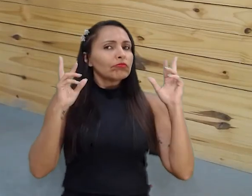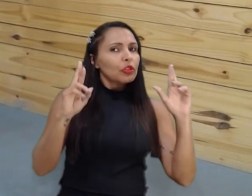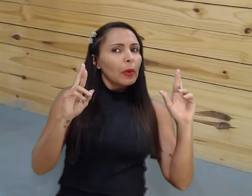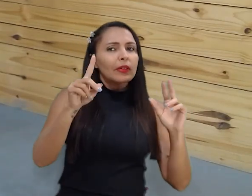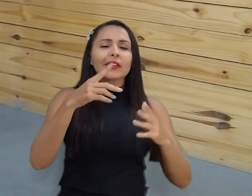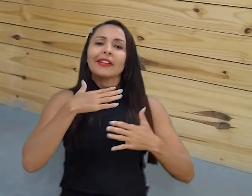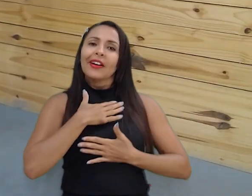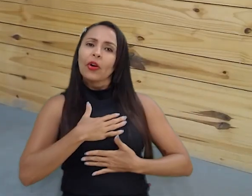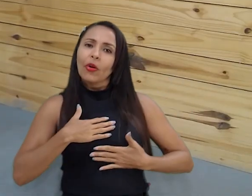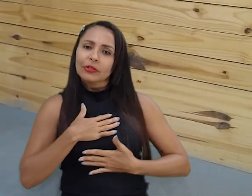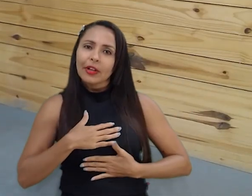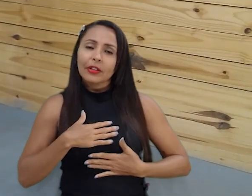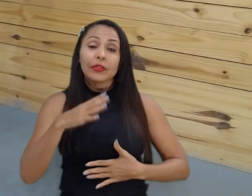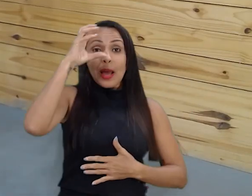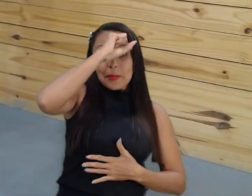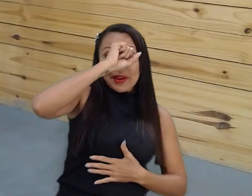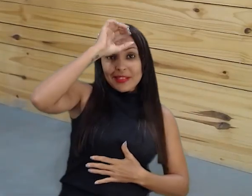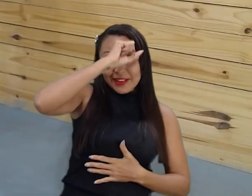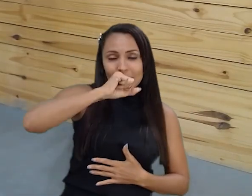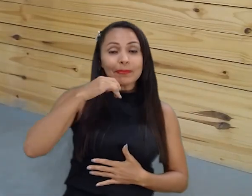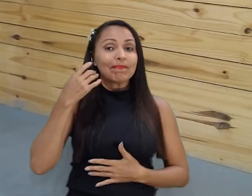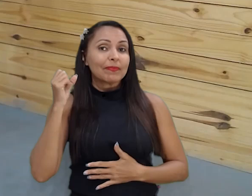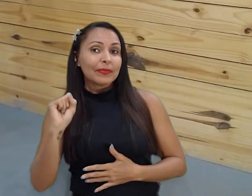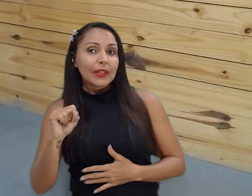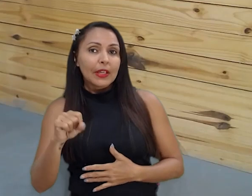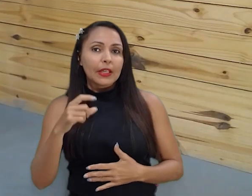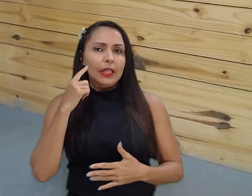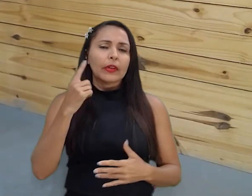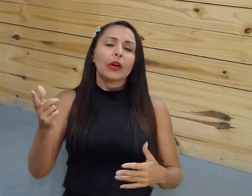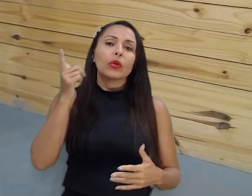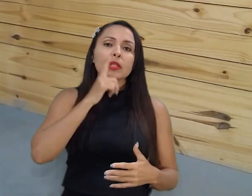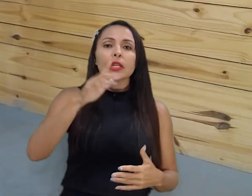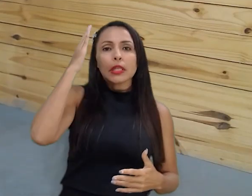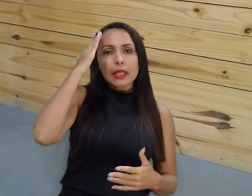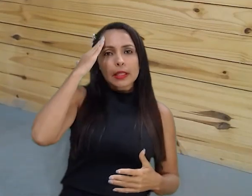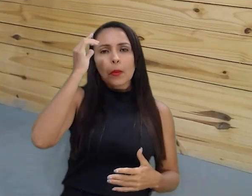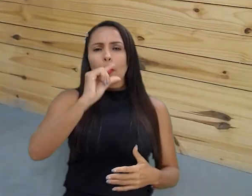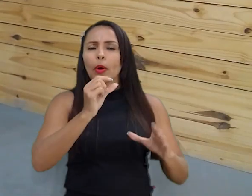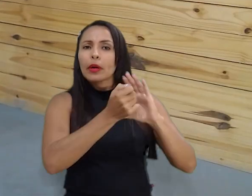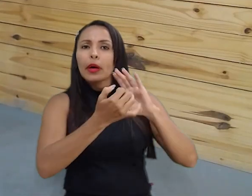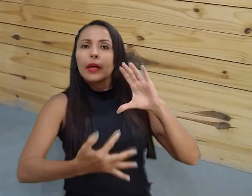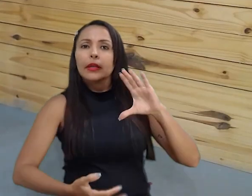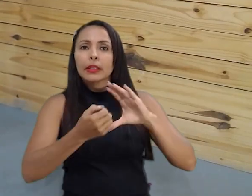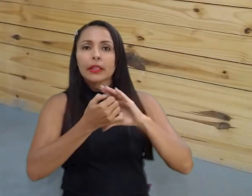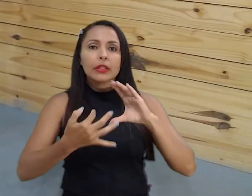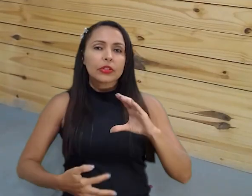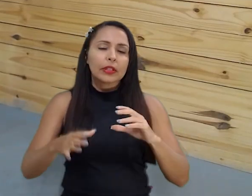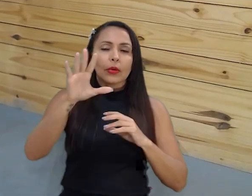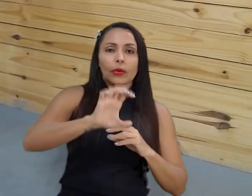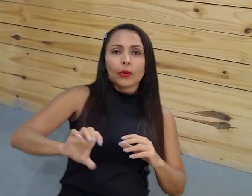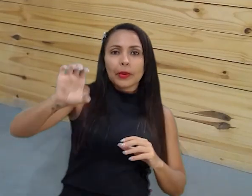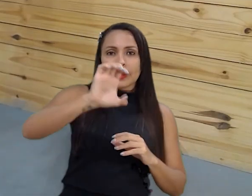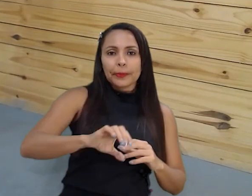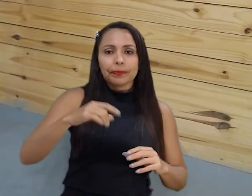tenha gostado, que você tenha aprendido, que você tenha conseguido entender um pouco mais as características das vanguardas europeias,